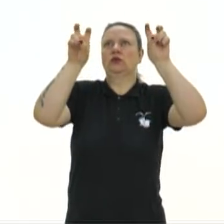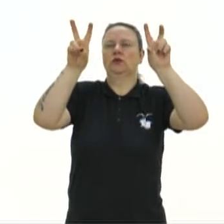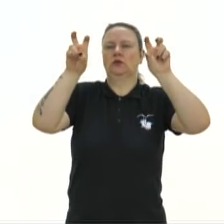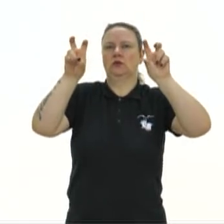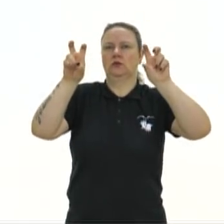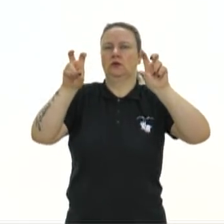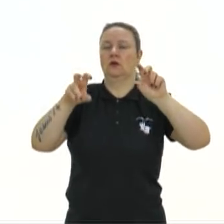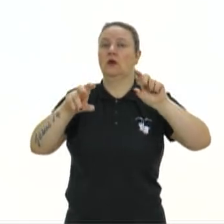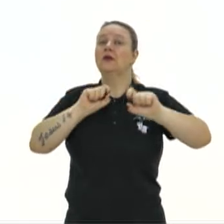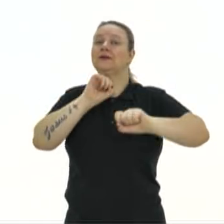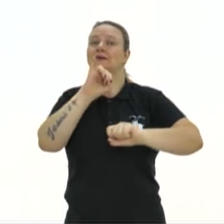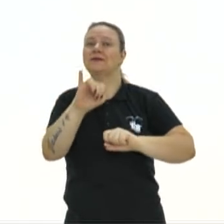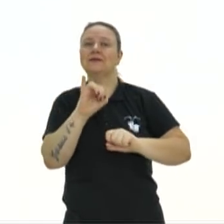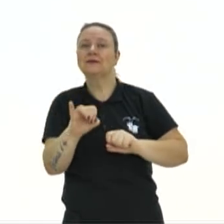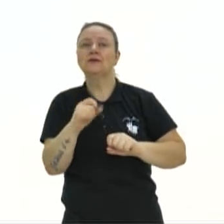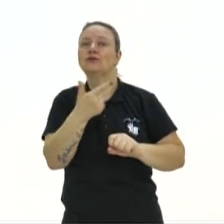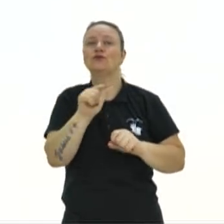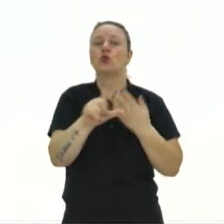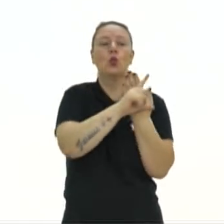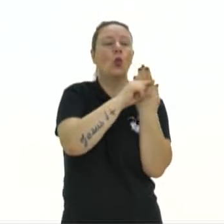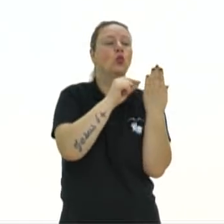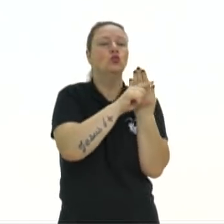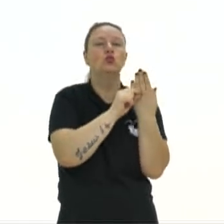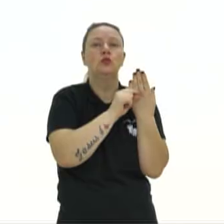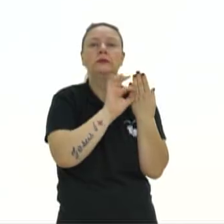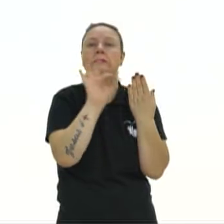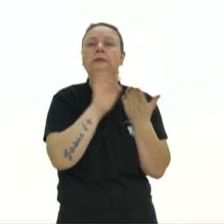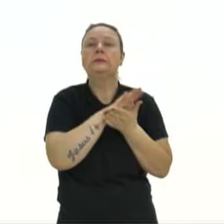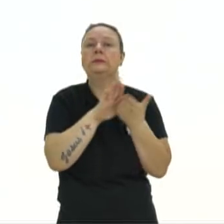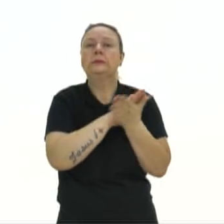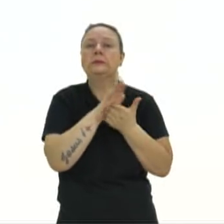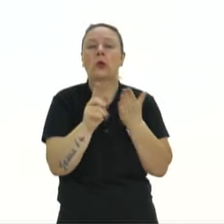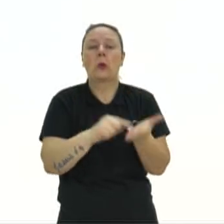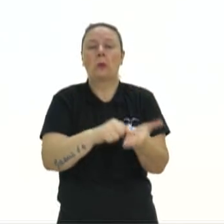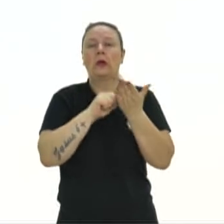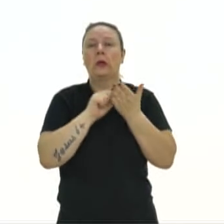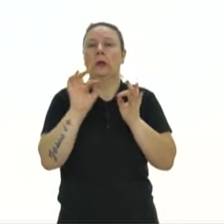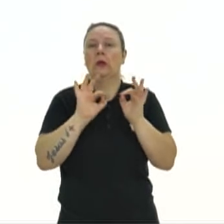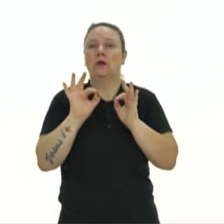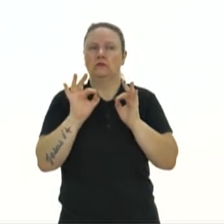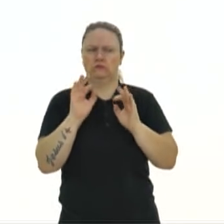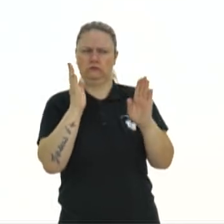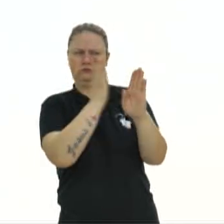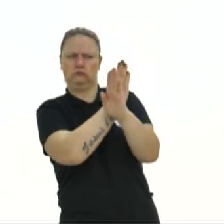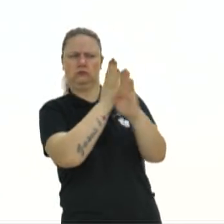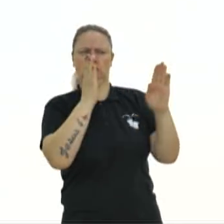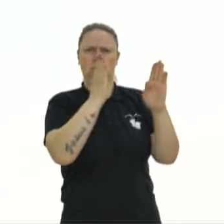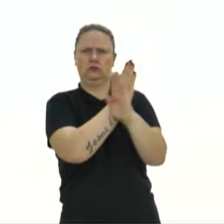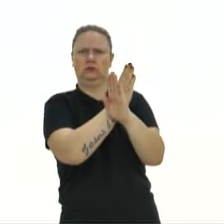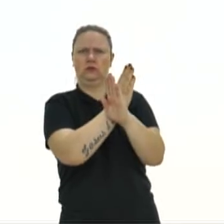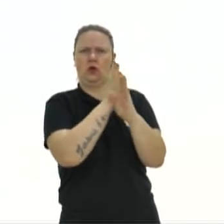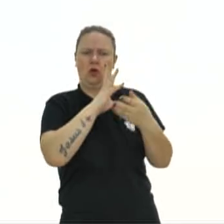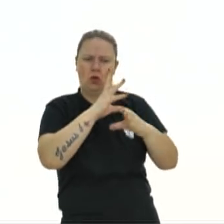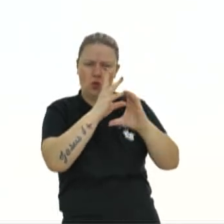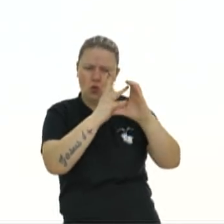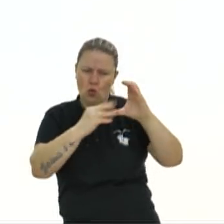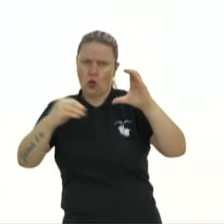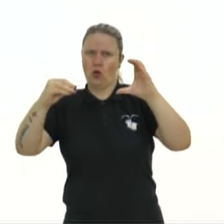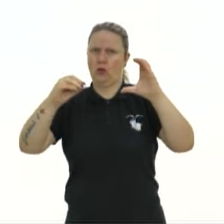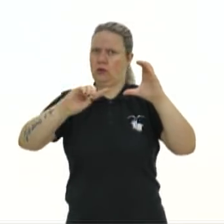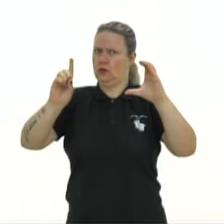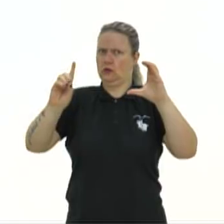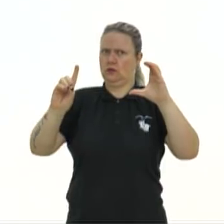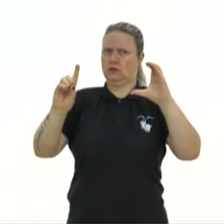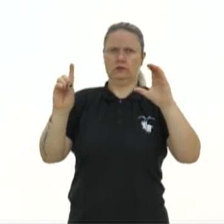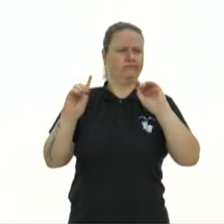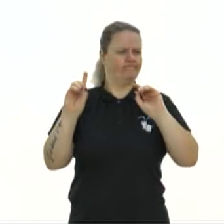uma corrente sem autoria, desconfie. E, de preferência, não compartilhe. Se houver nome de